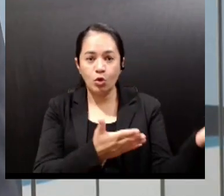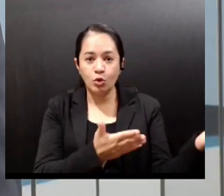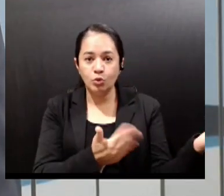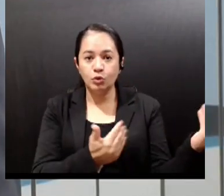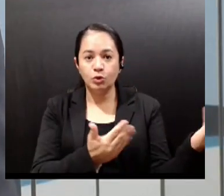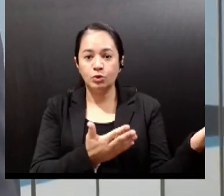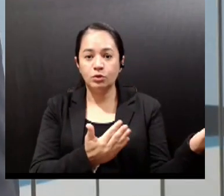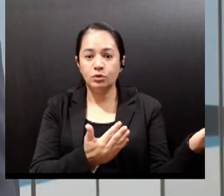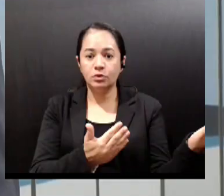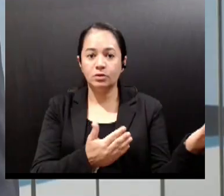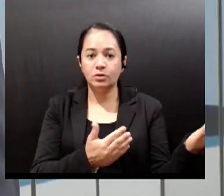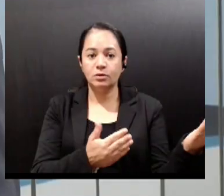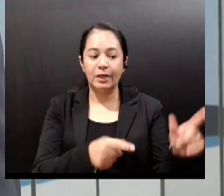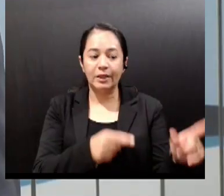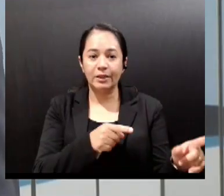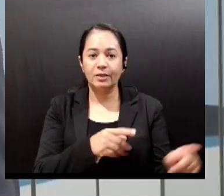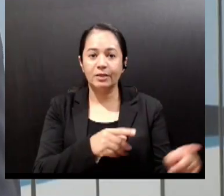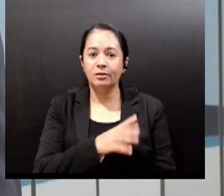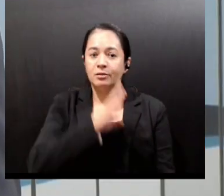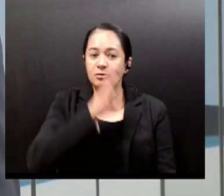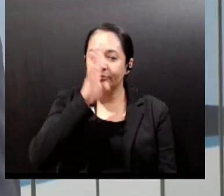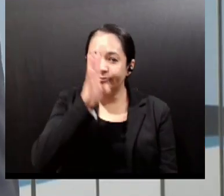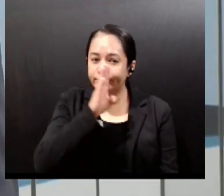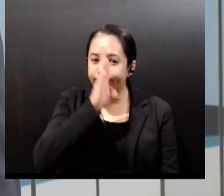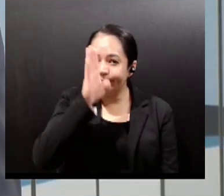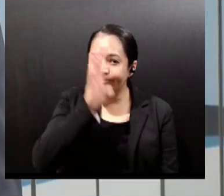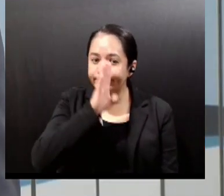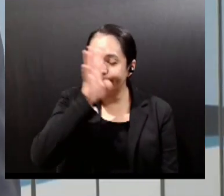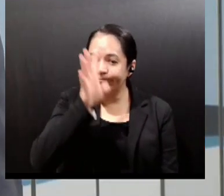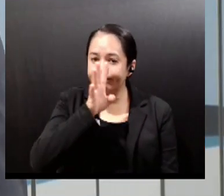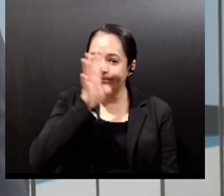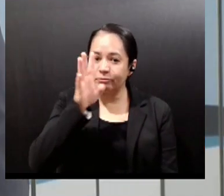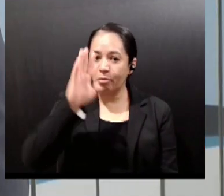estão abusando principalmente